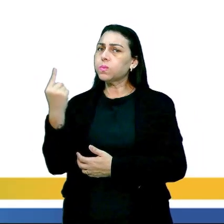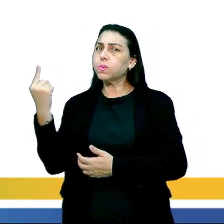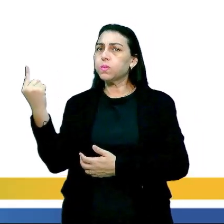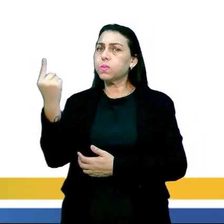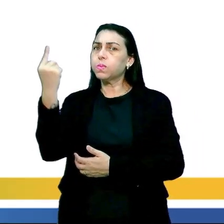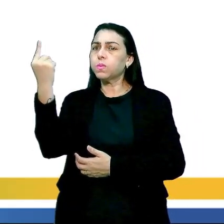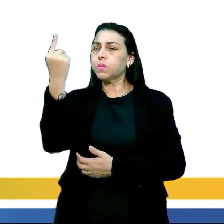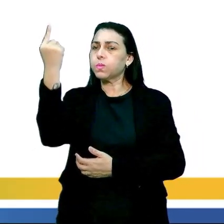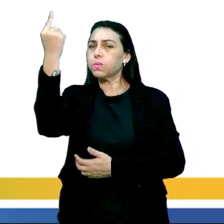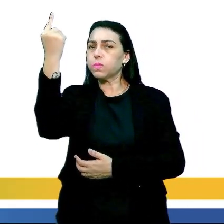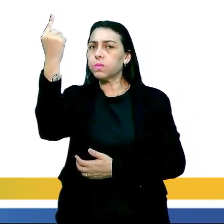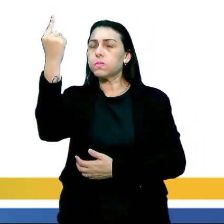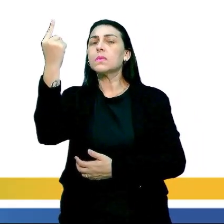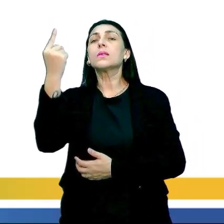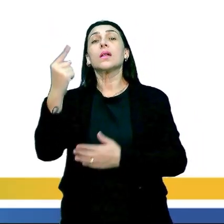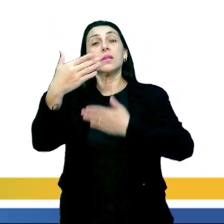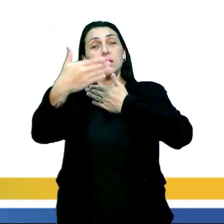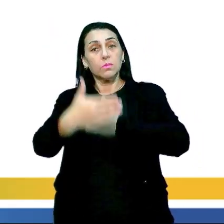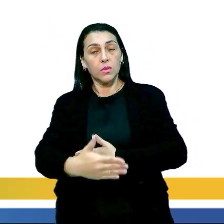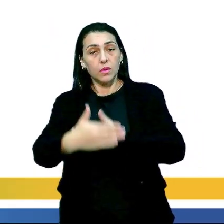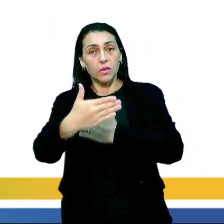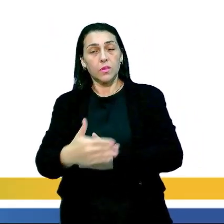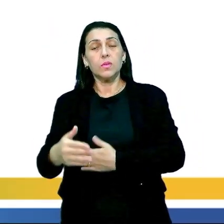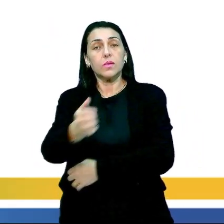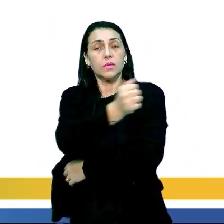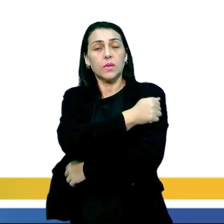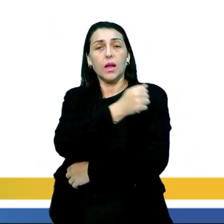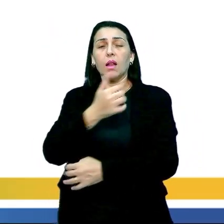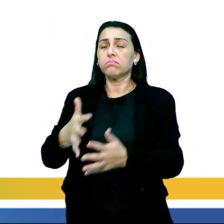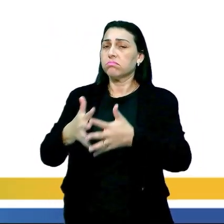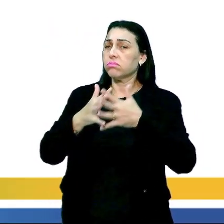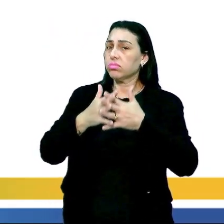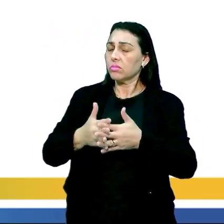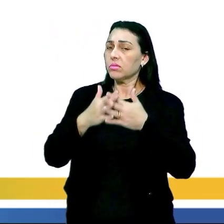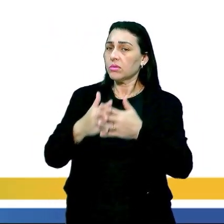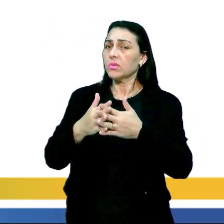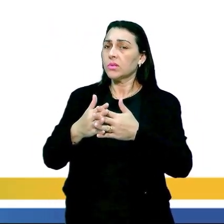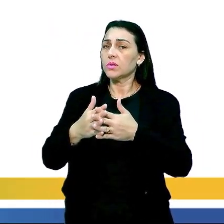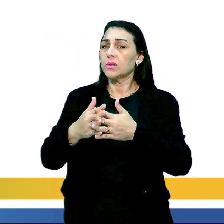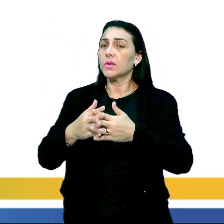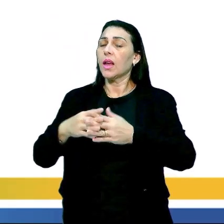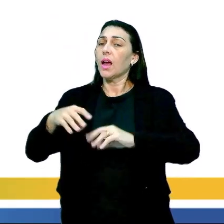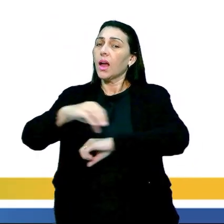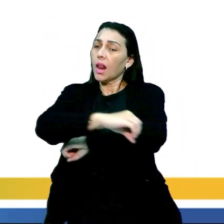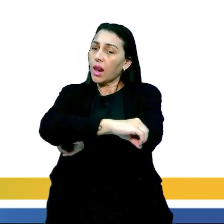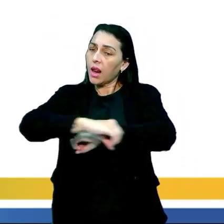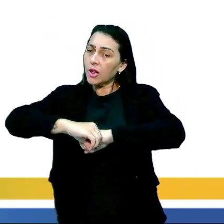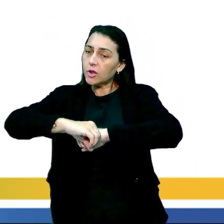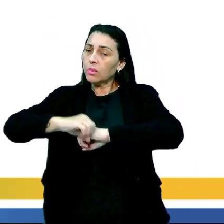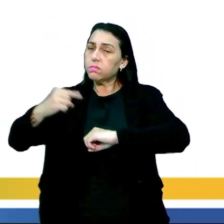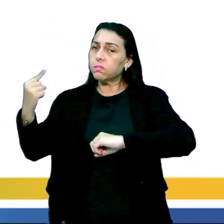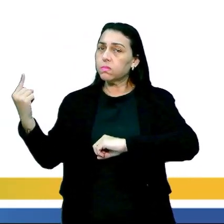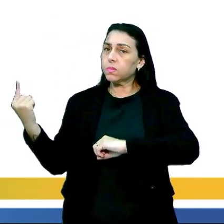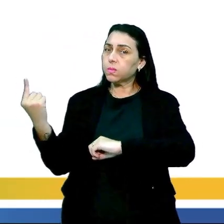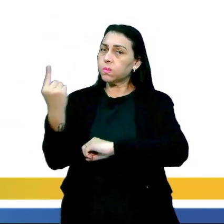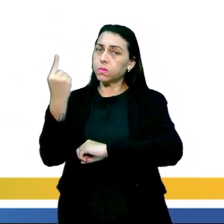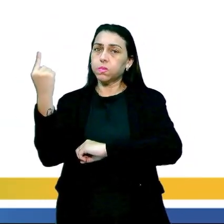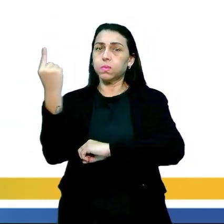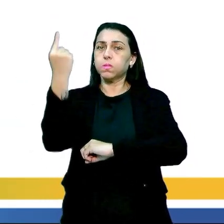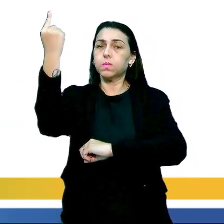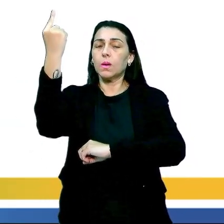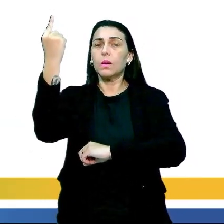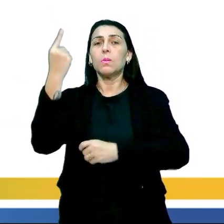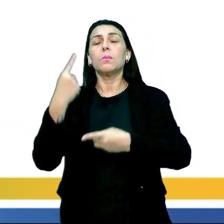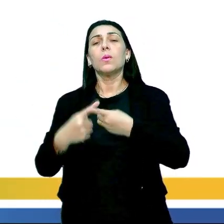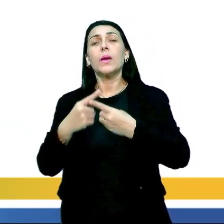altitude. É muito comum nas provas os alunos confundirem o fator latitude com o fator altitude,